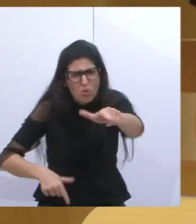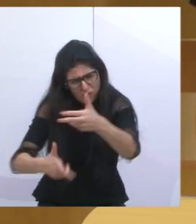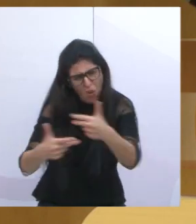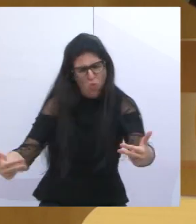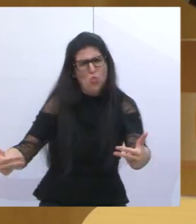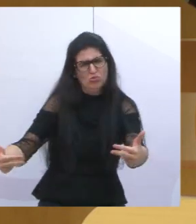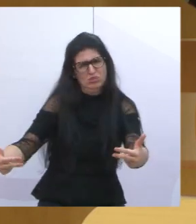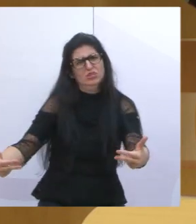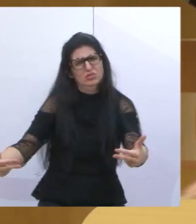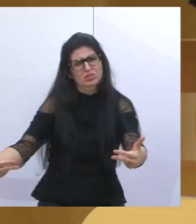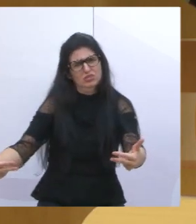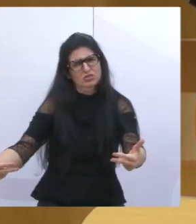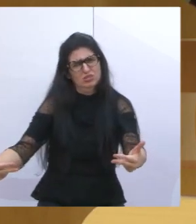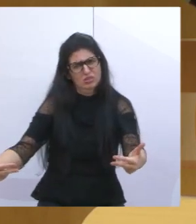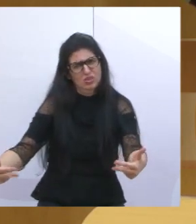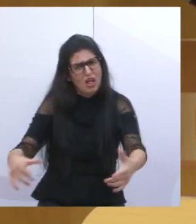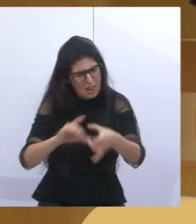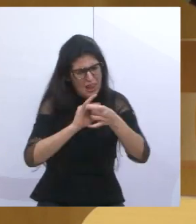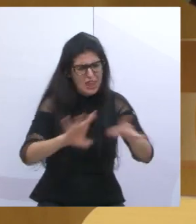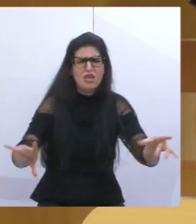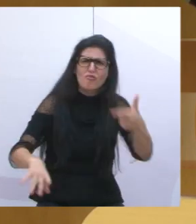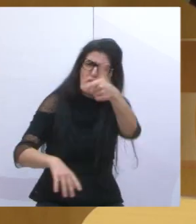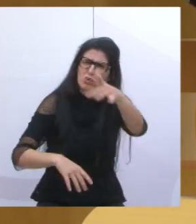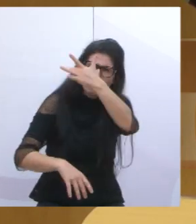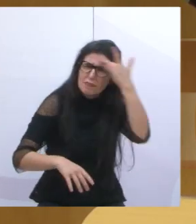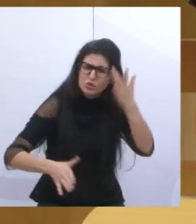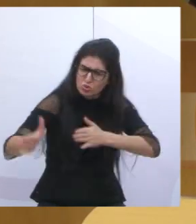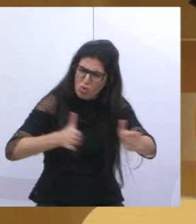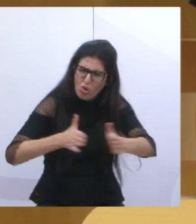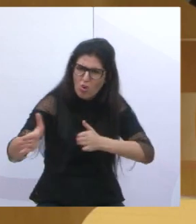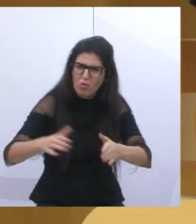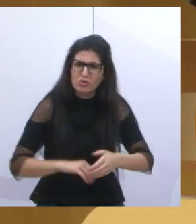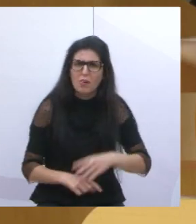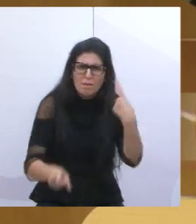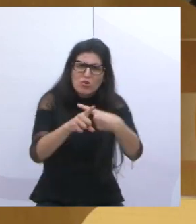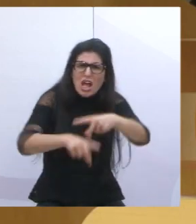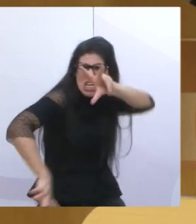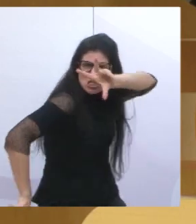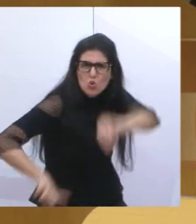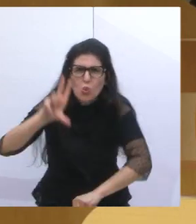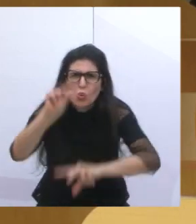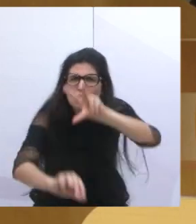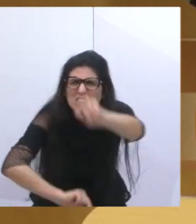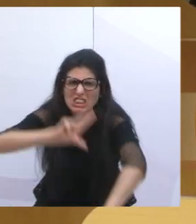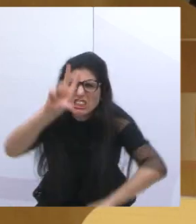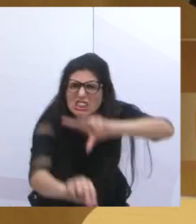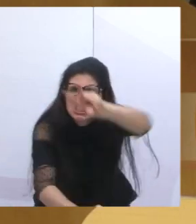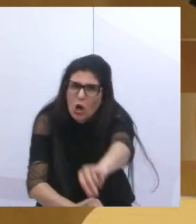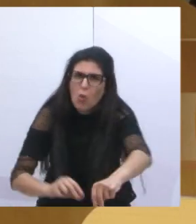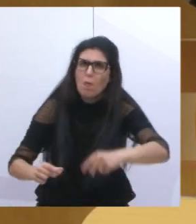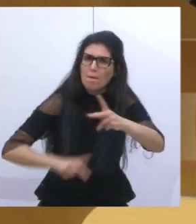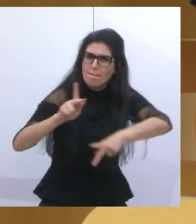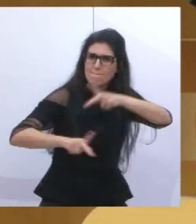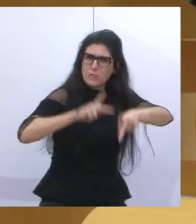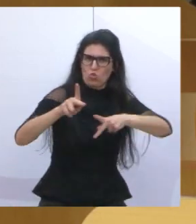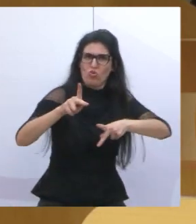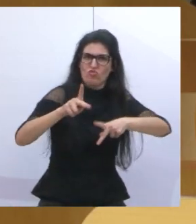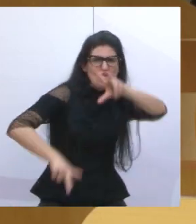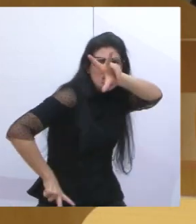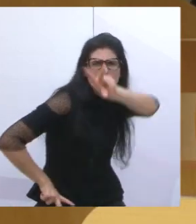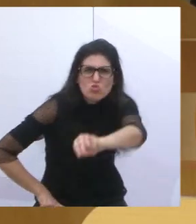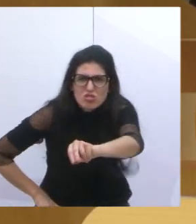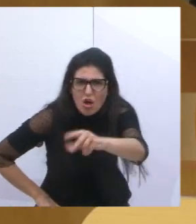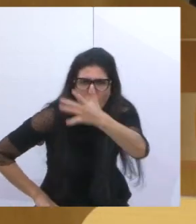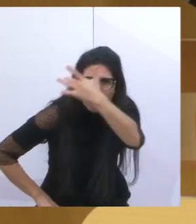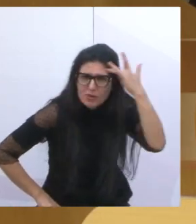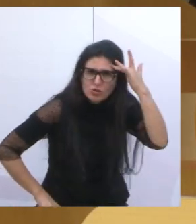sabe. Porque esse tipo de projeto que vocês estão vendendo aqui é uma ilusão para a população, achando que estão fazendo um bem para a cidade. De novo,